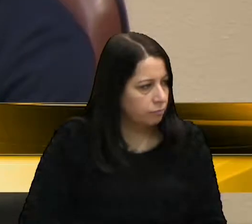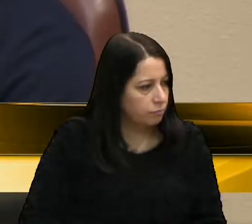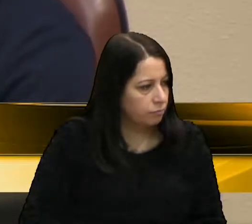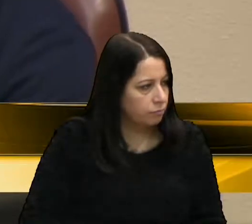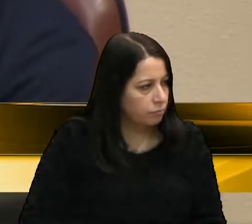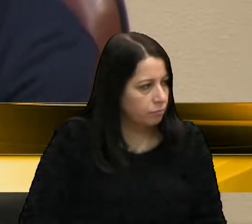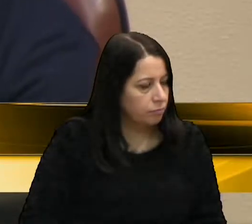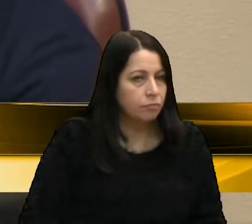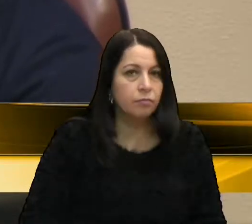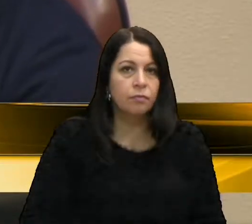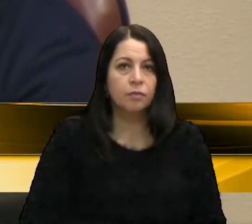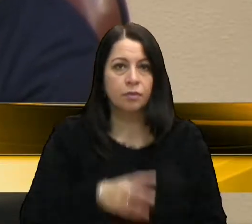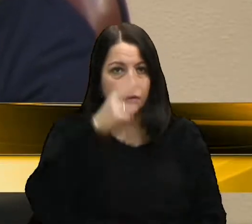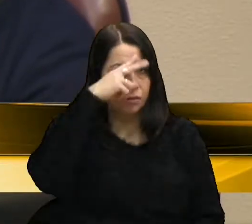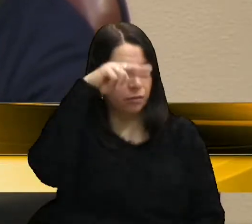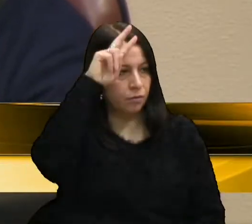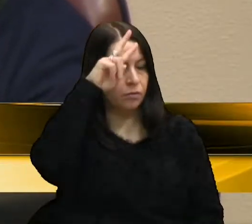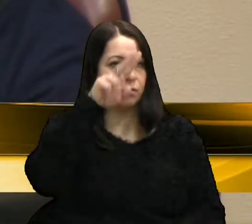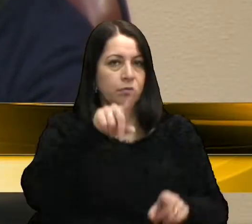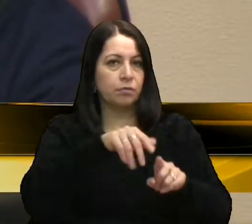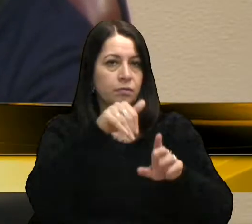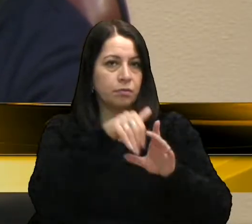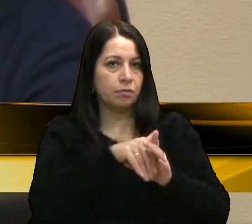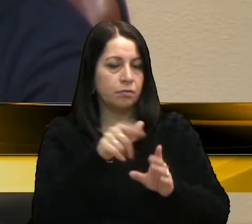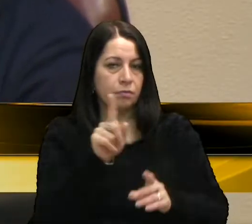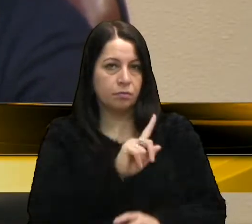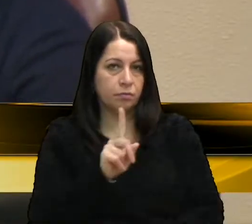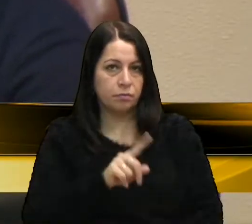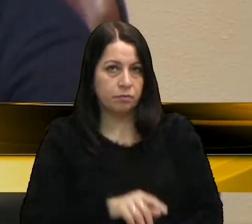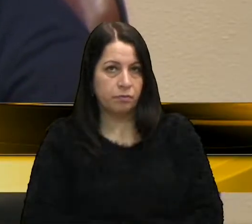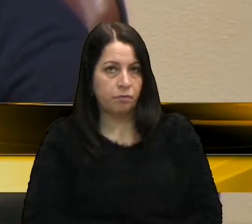Vereador Edson da Rosa vota não.